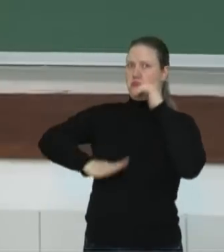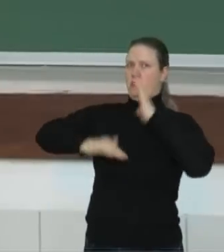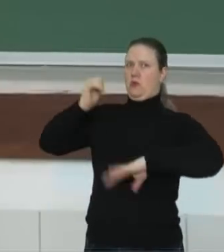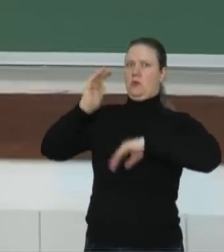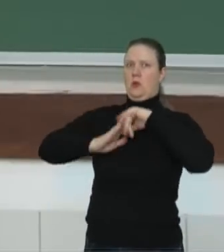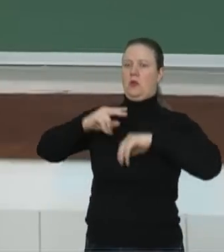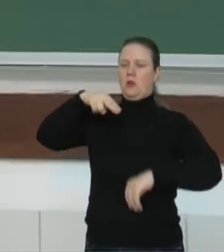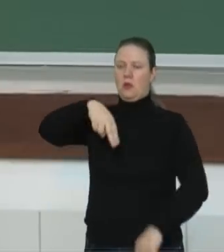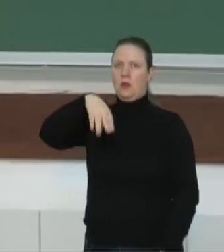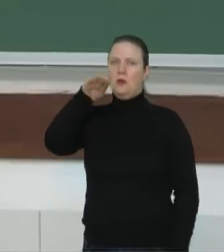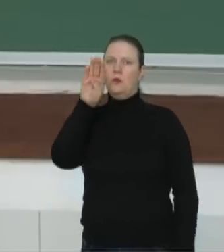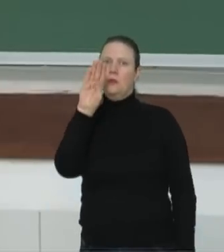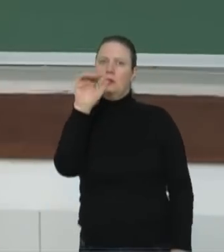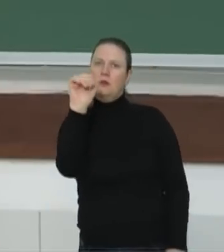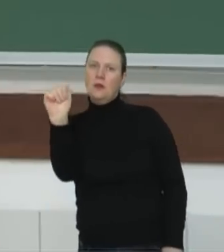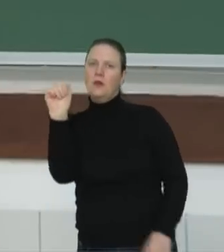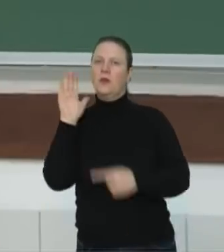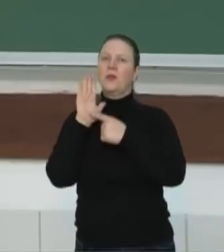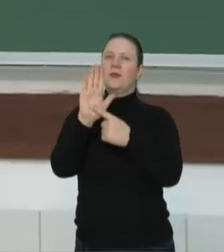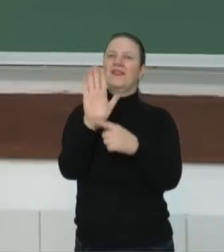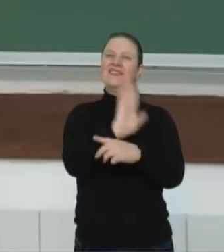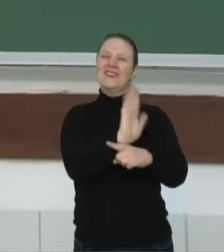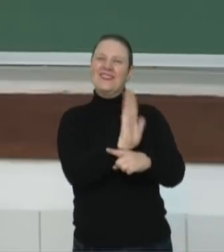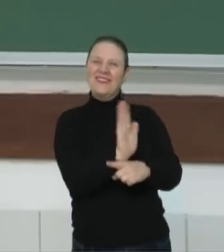NBA, como está aparecendo nesse GIF ali.